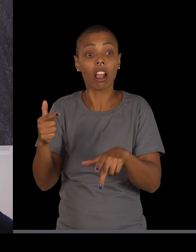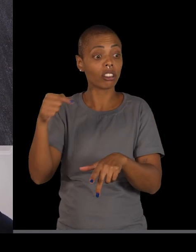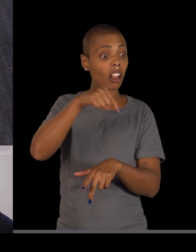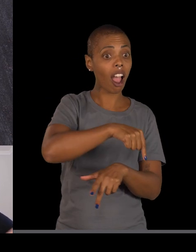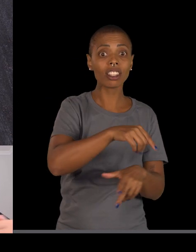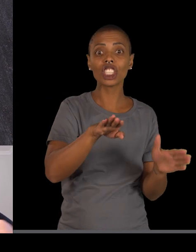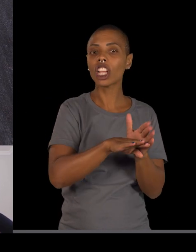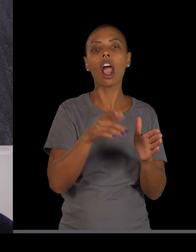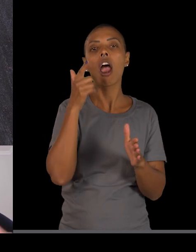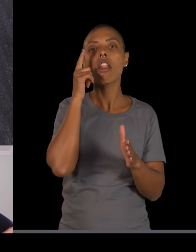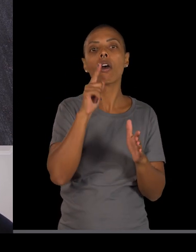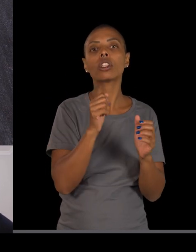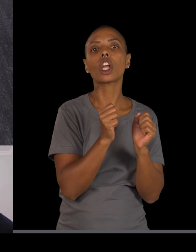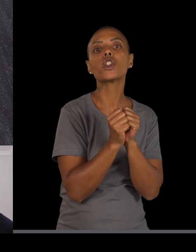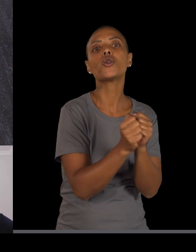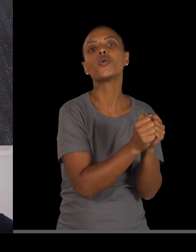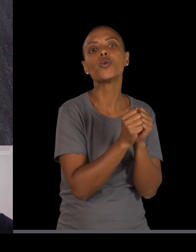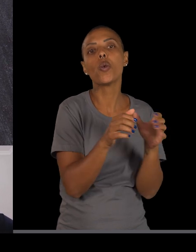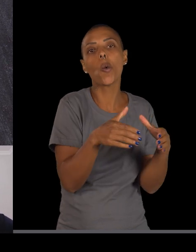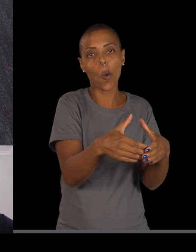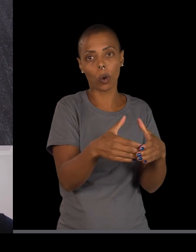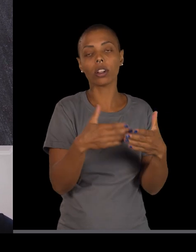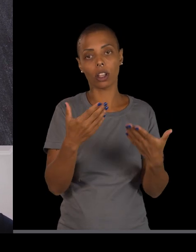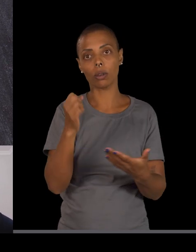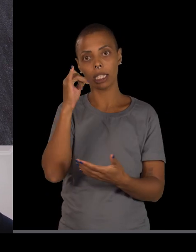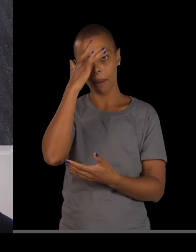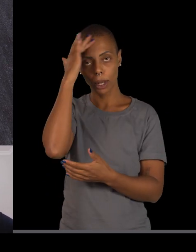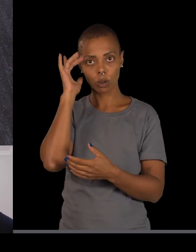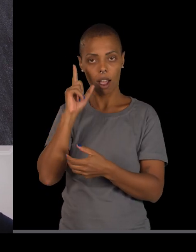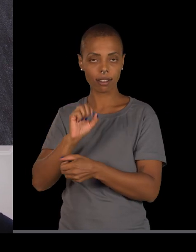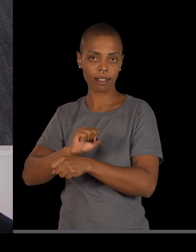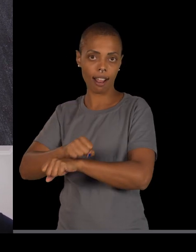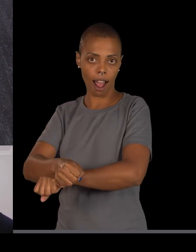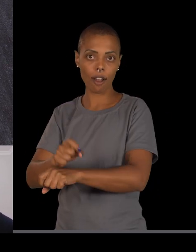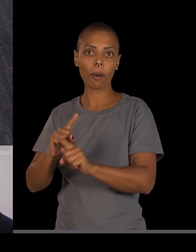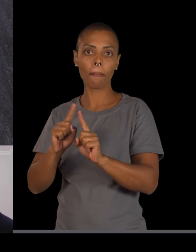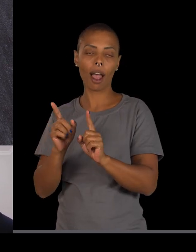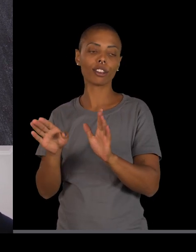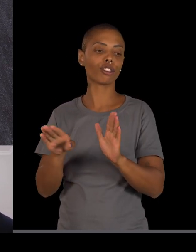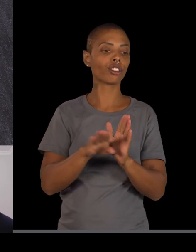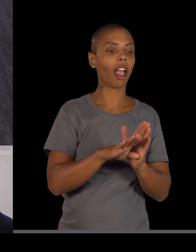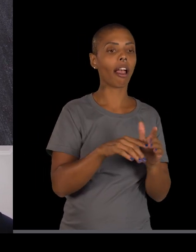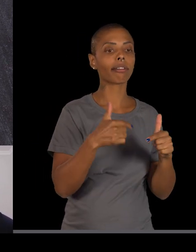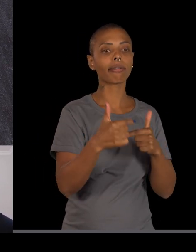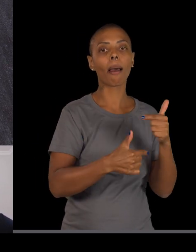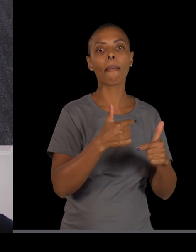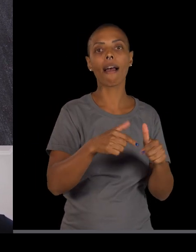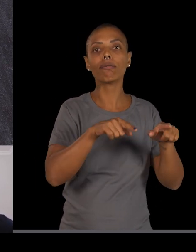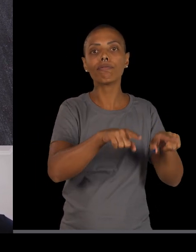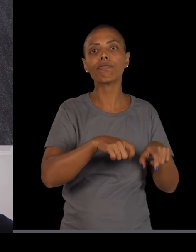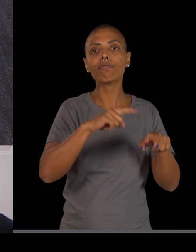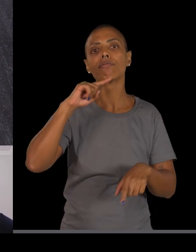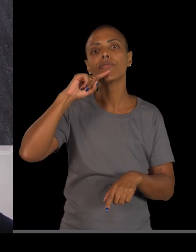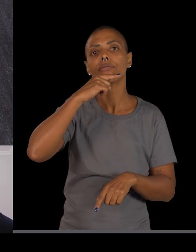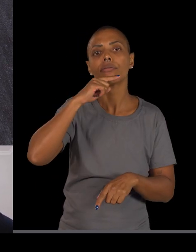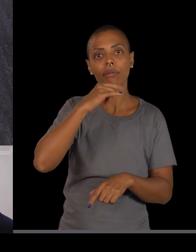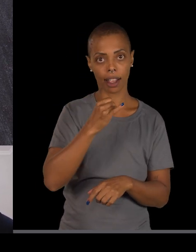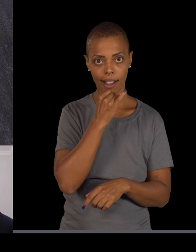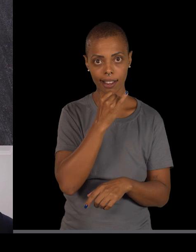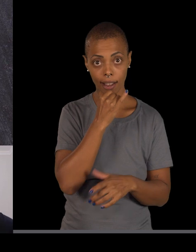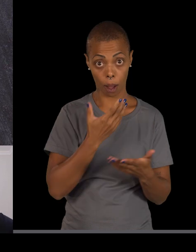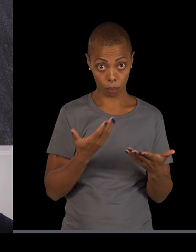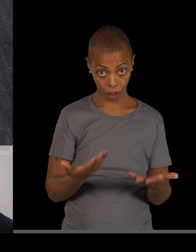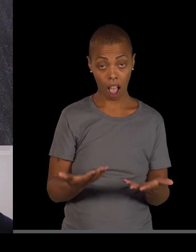Brasil. Então a pessoa que era escravizada, quando chegava para trabalhar, por exemplo, em engenhos de açúcar,